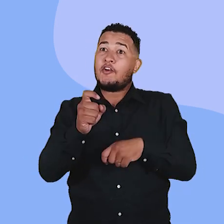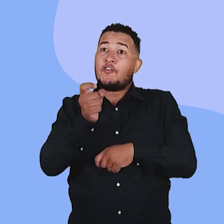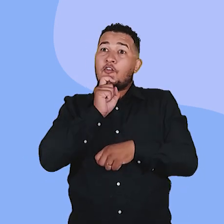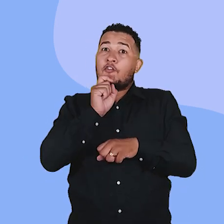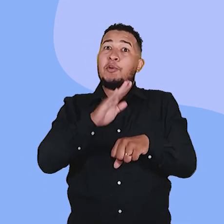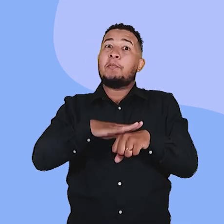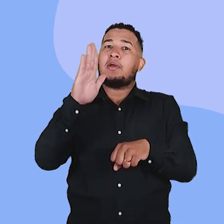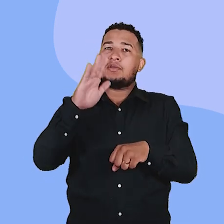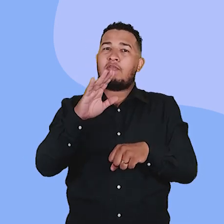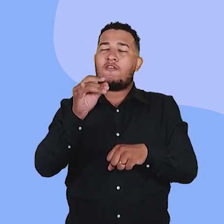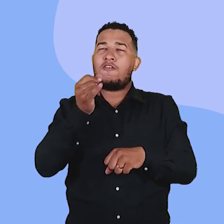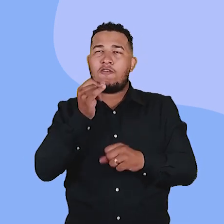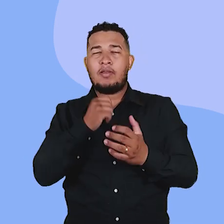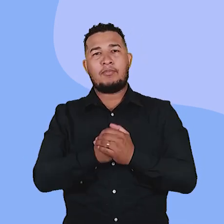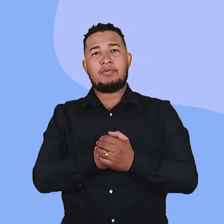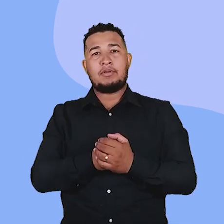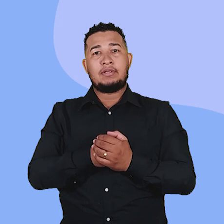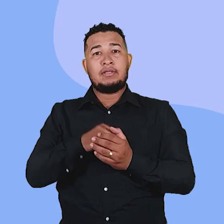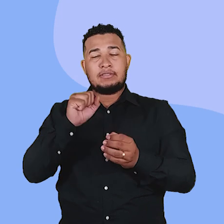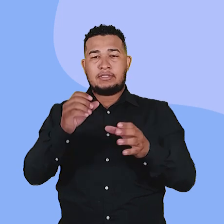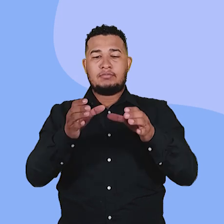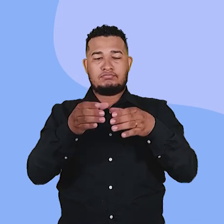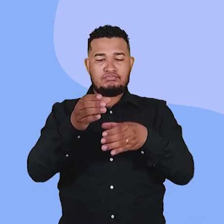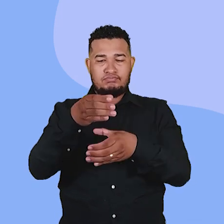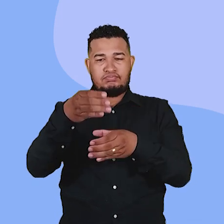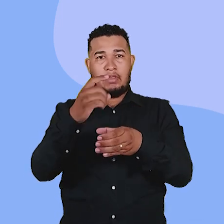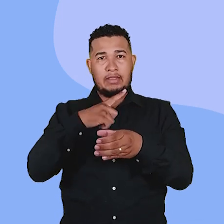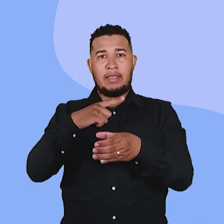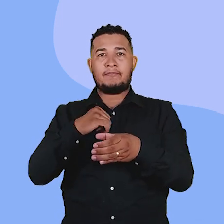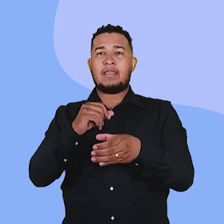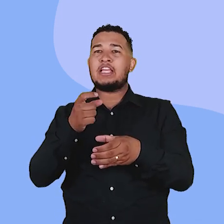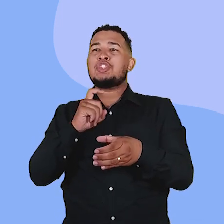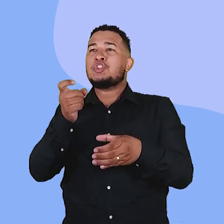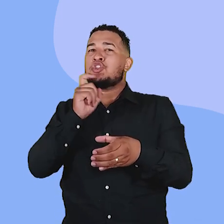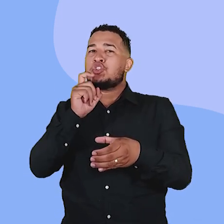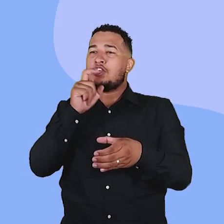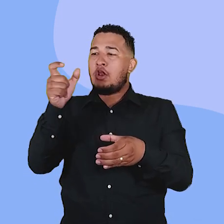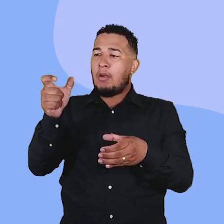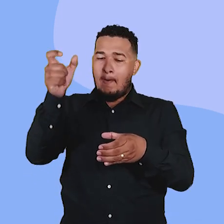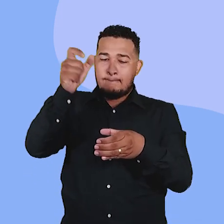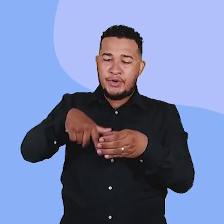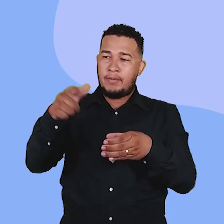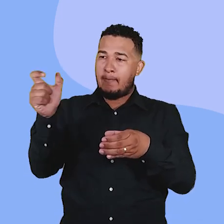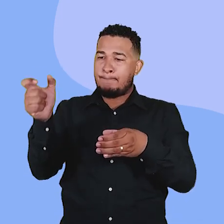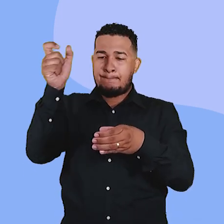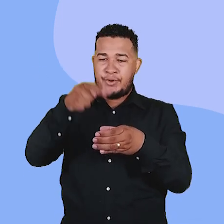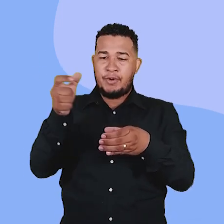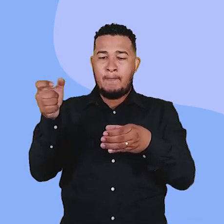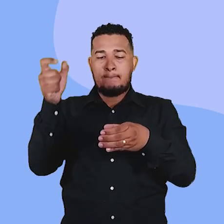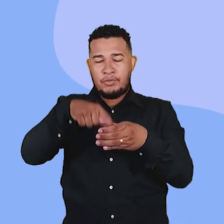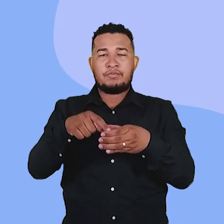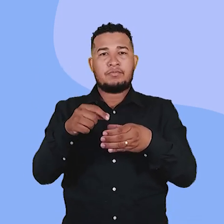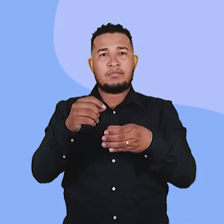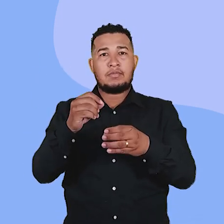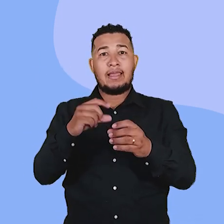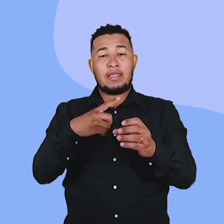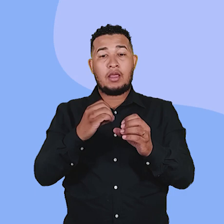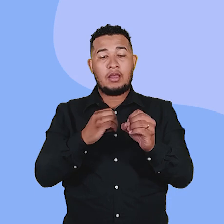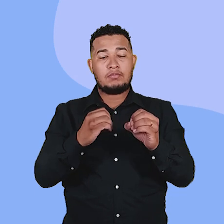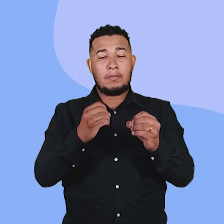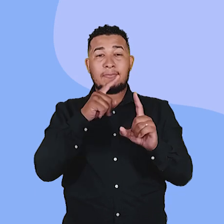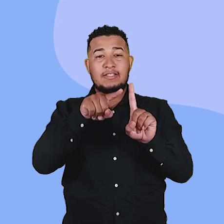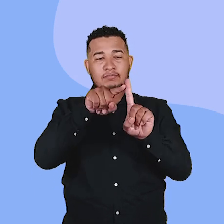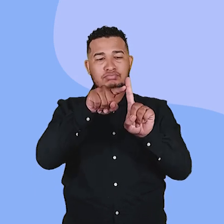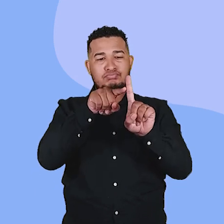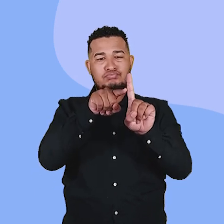mais frio. Colocando ali um gelo, por exemplo, na minha água. Então, quando eu coloco o gelo, as minhas partículas elas vão se movimentar cada vez